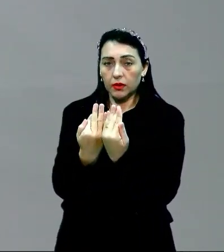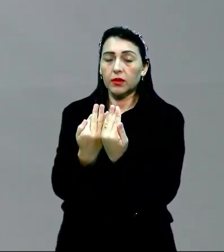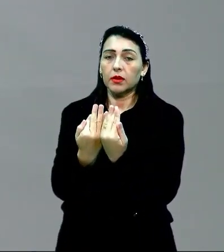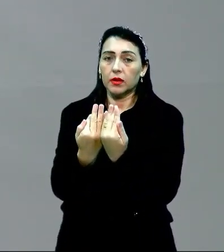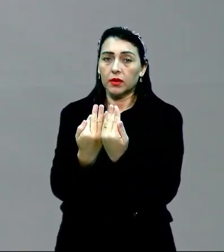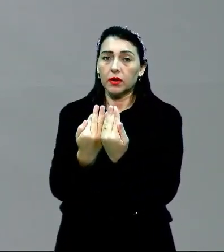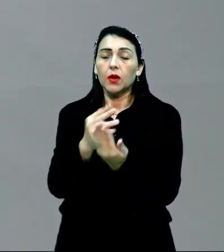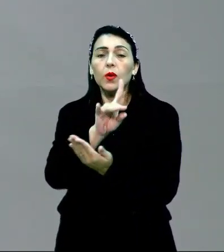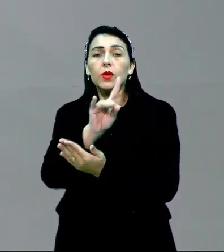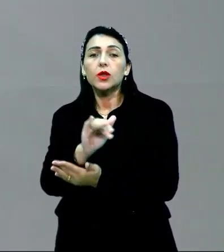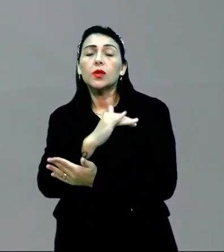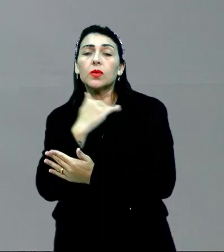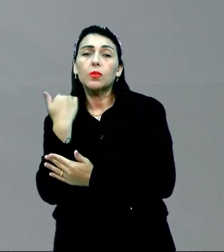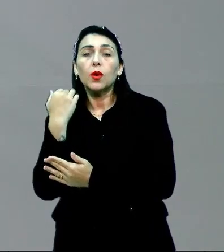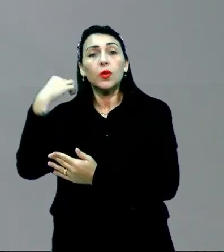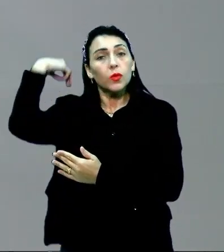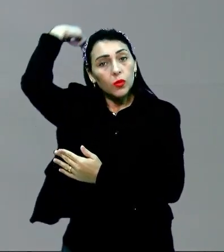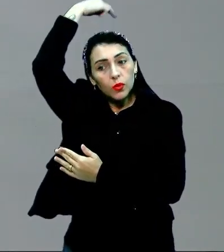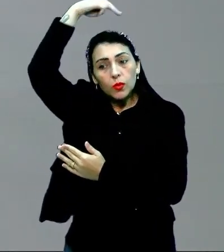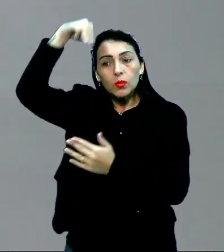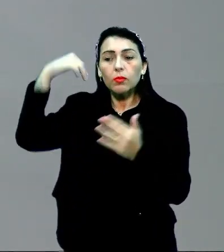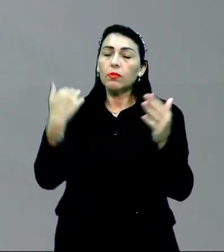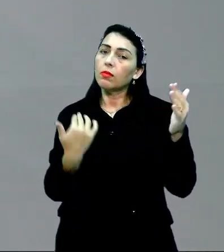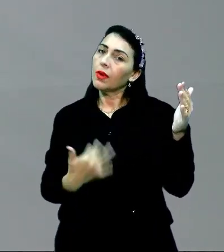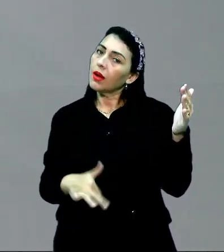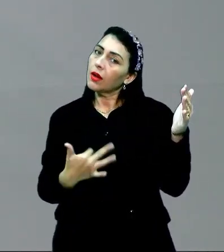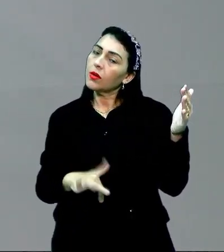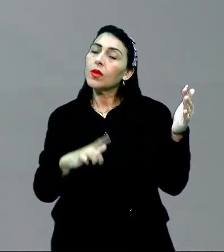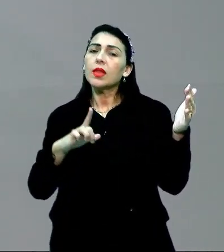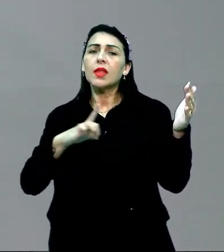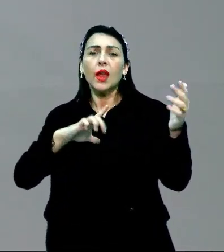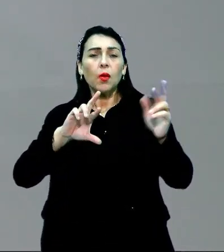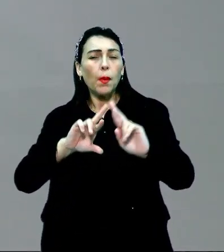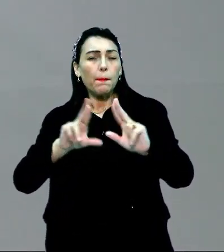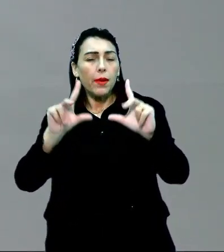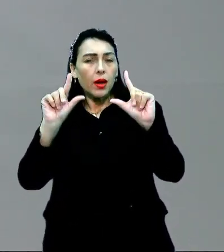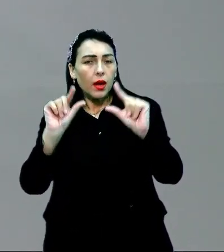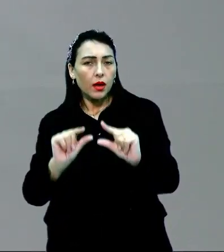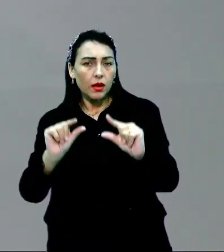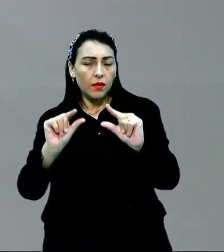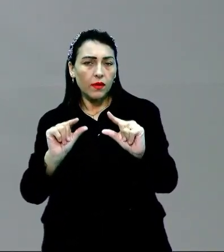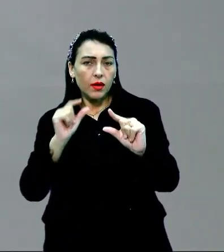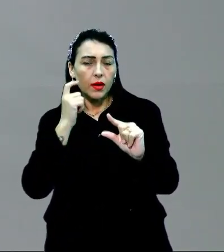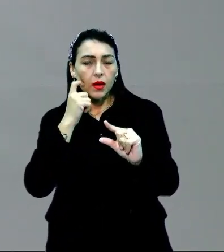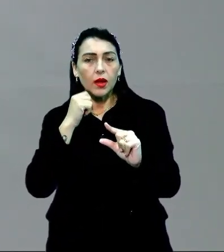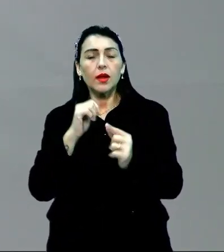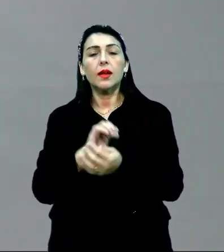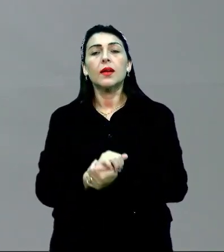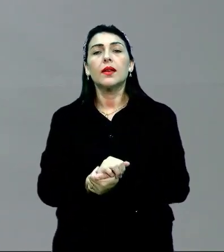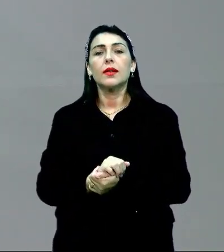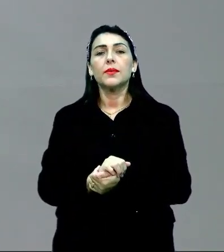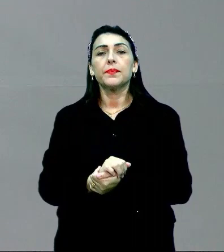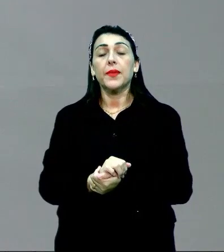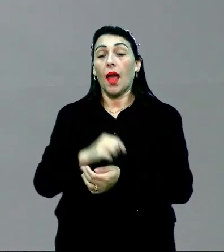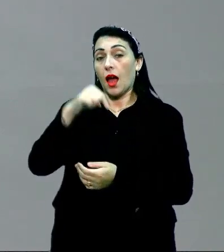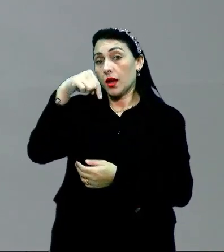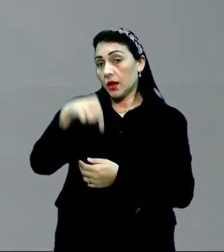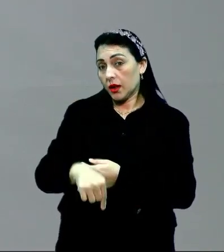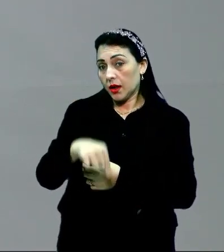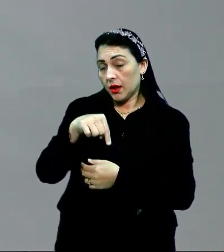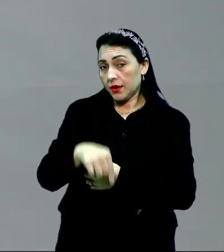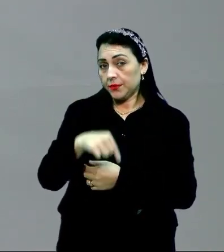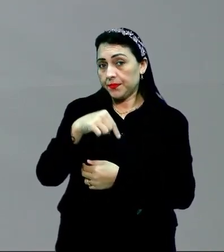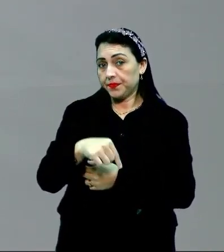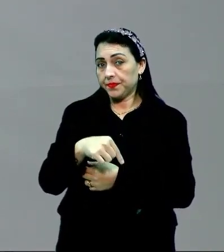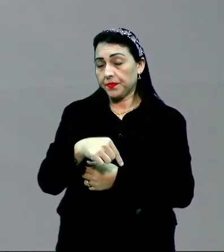no Dia dos Mortos não mexe nós temos uma pequena diferença tá enquanto que aqui né